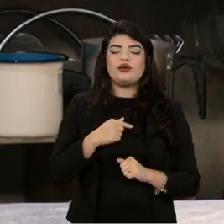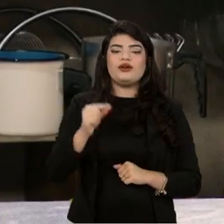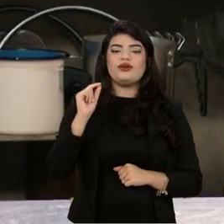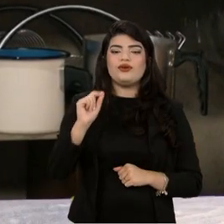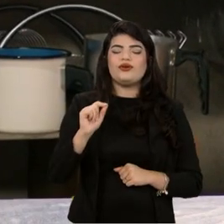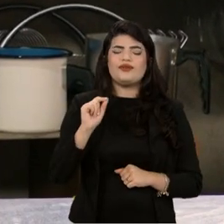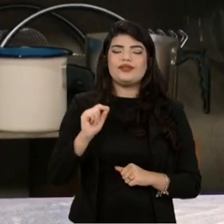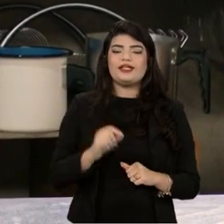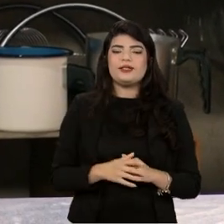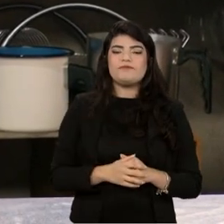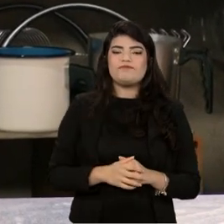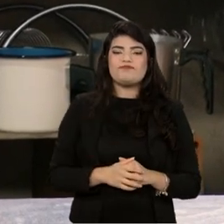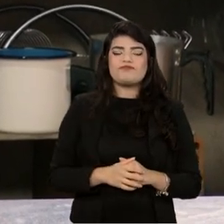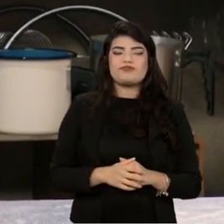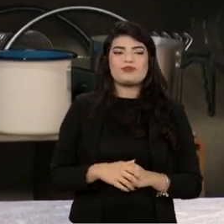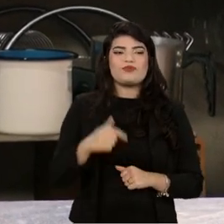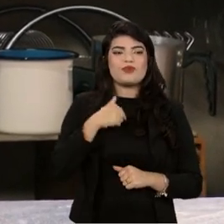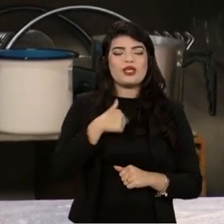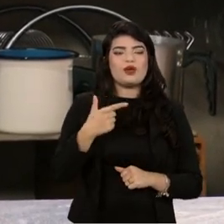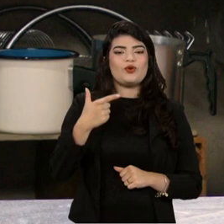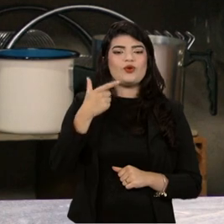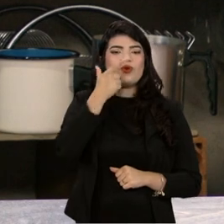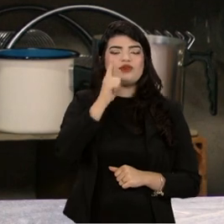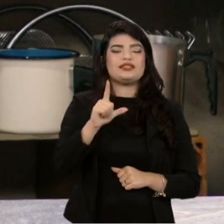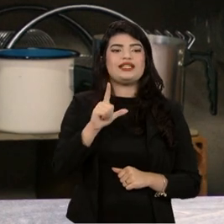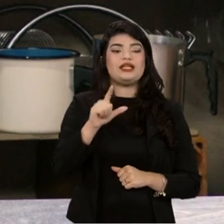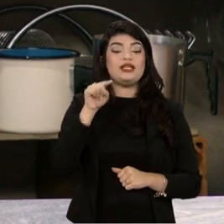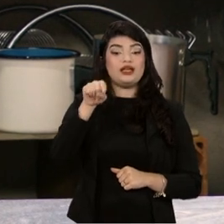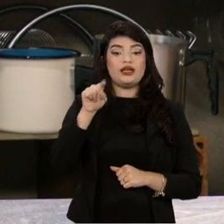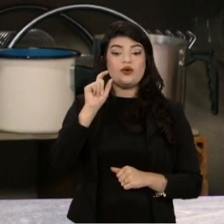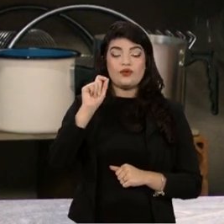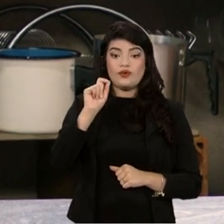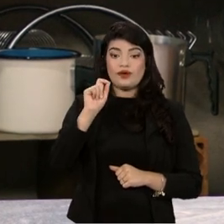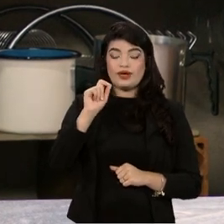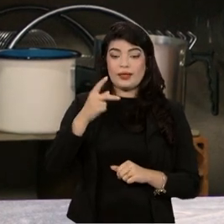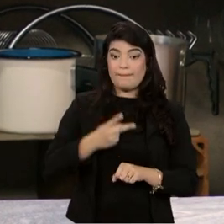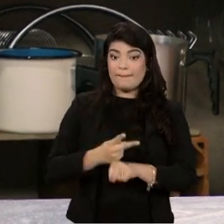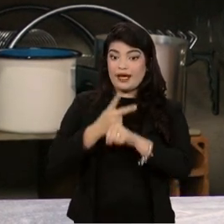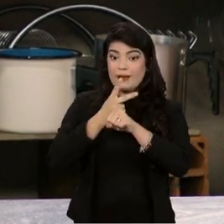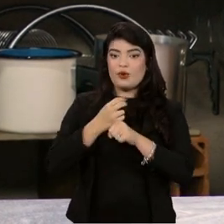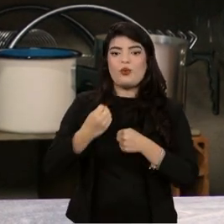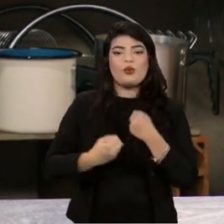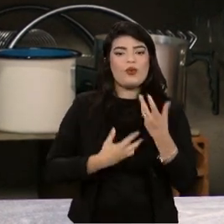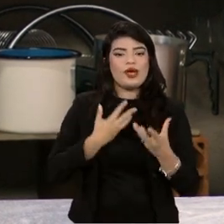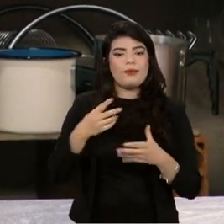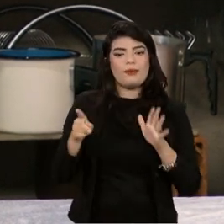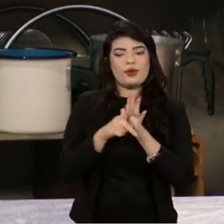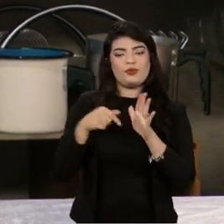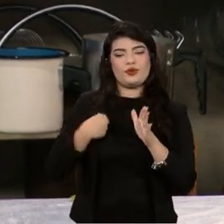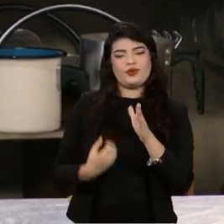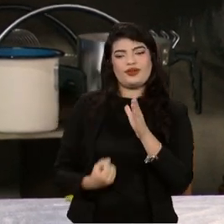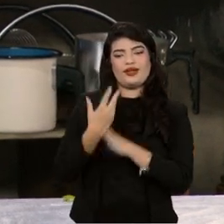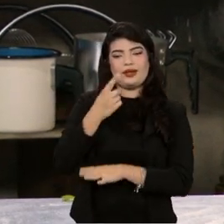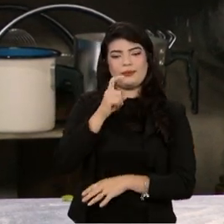um festival falando um poema sobre meu pai. E o que mais me emocionou